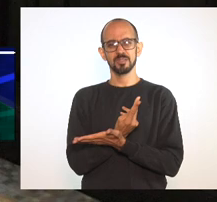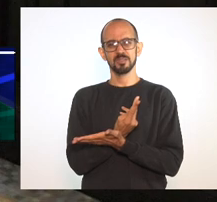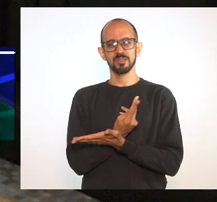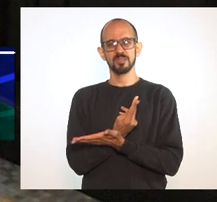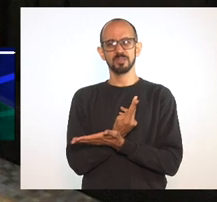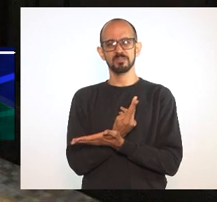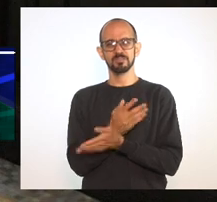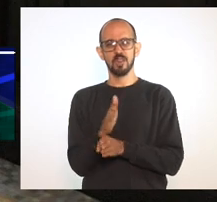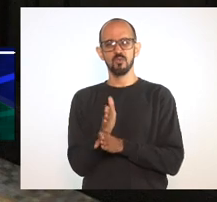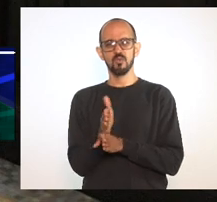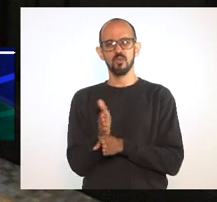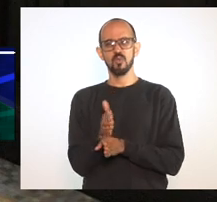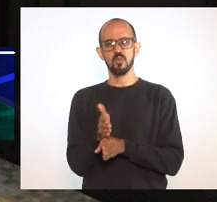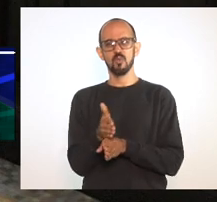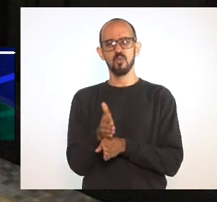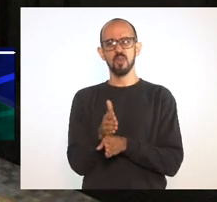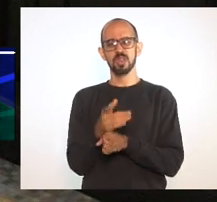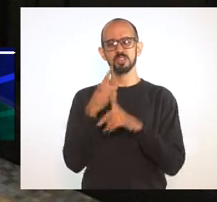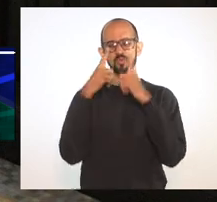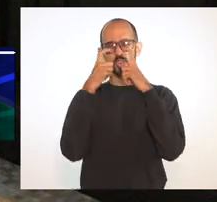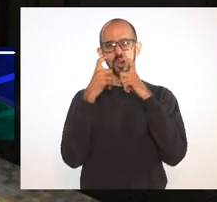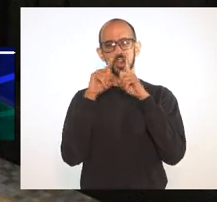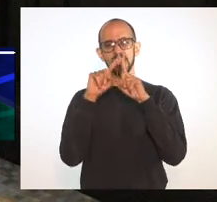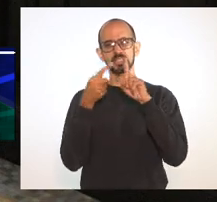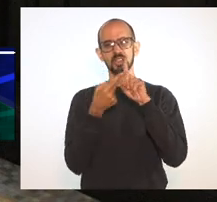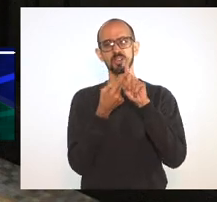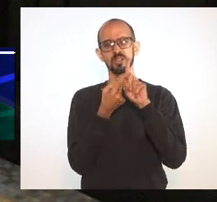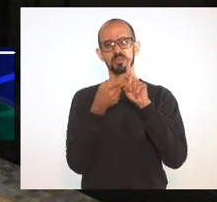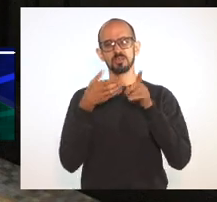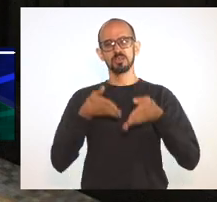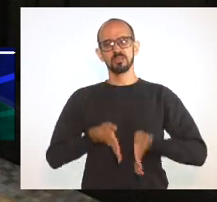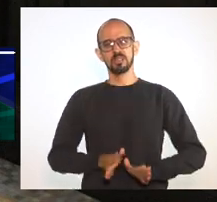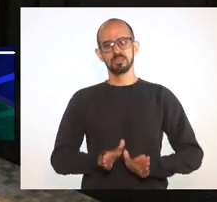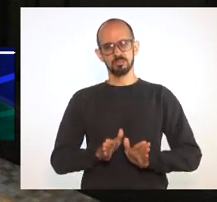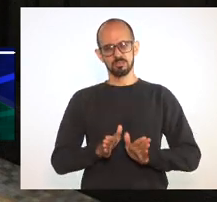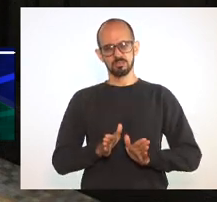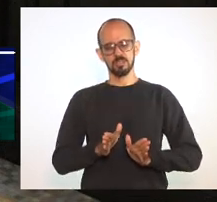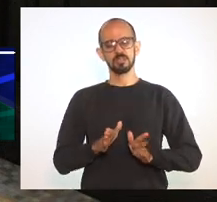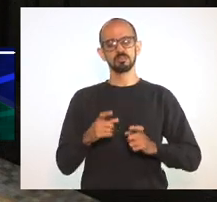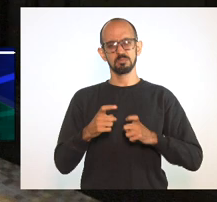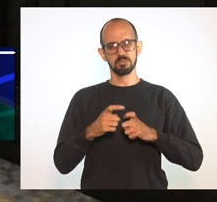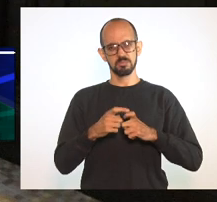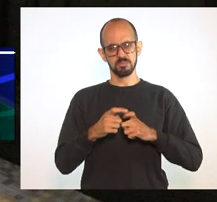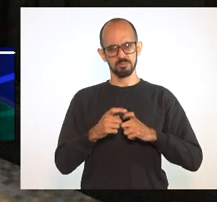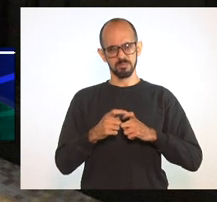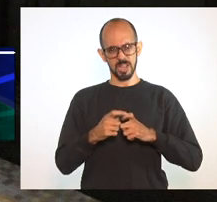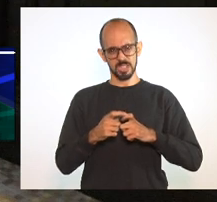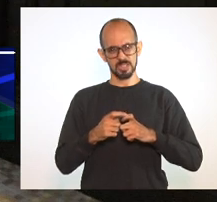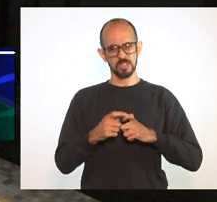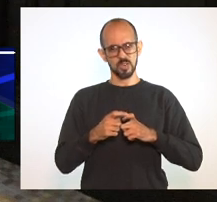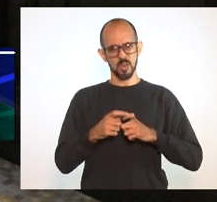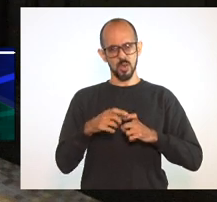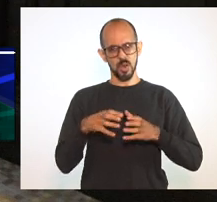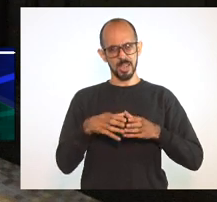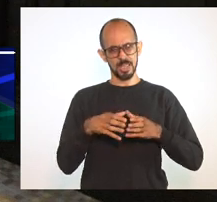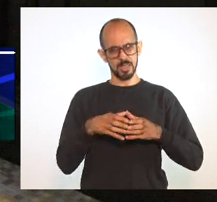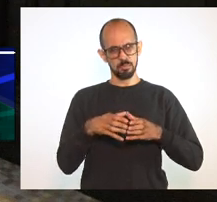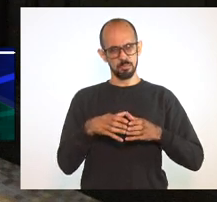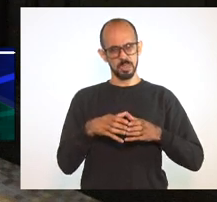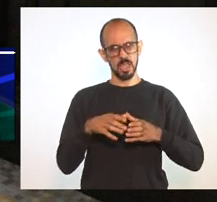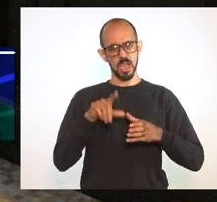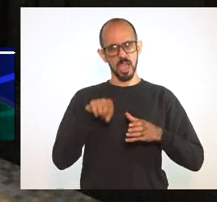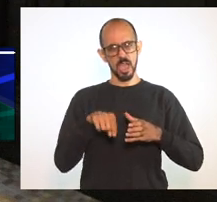de vulnerabilidade e de violência obstétrica. Então, é essa tentativa de instituir um grupo de trabalho de